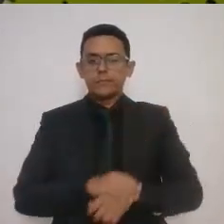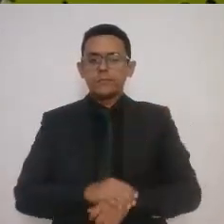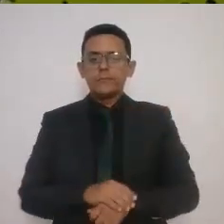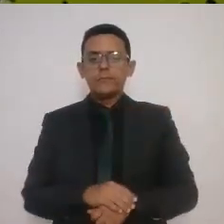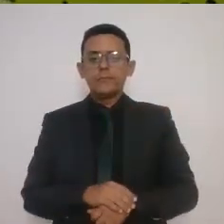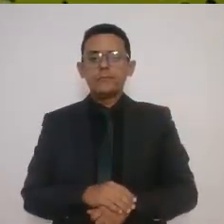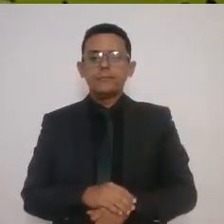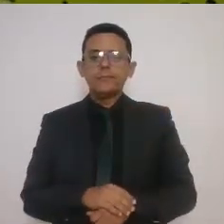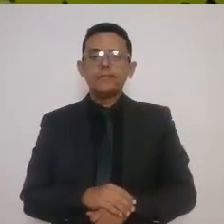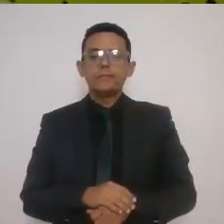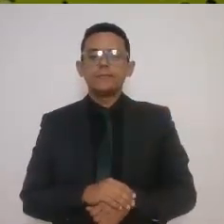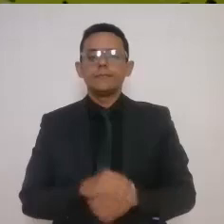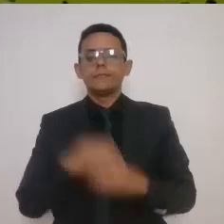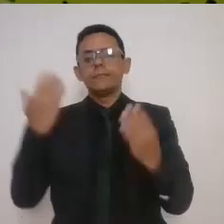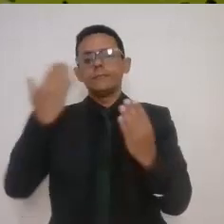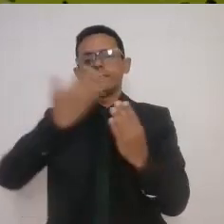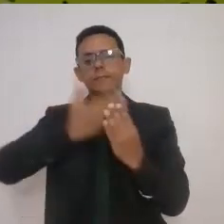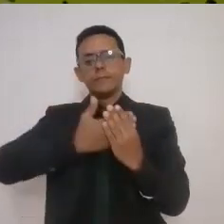Os processos